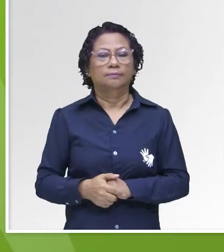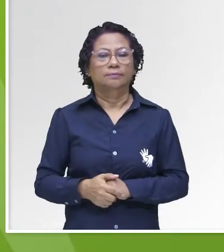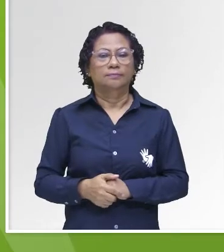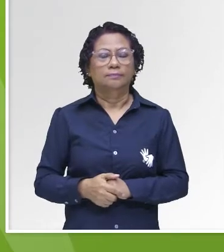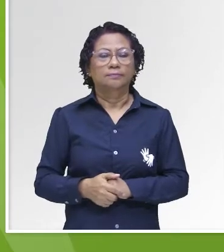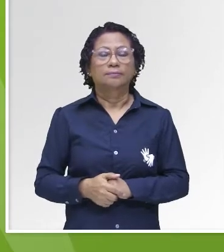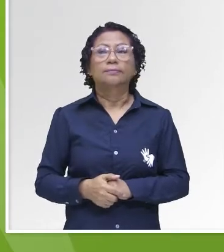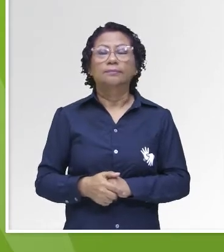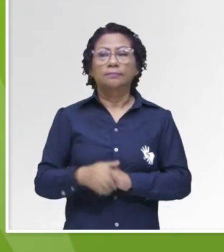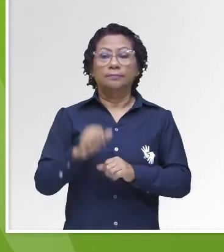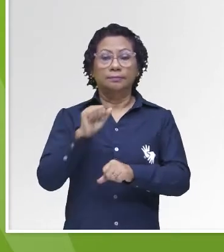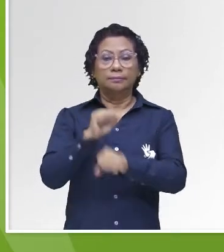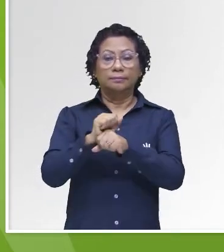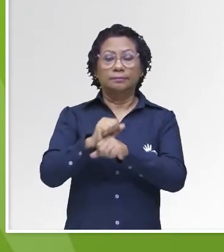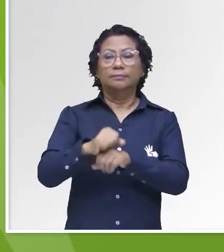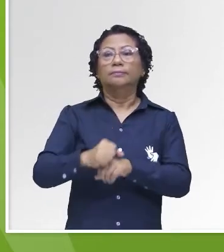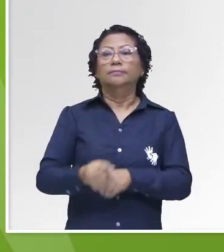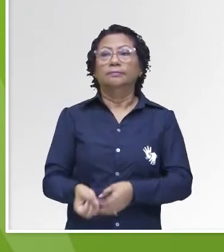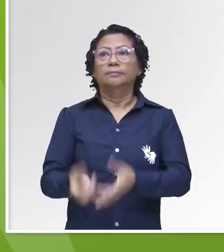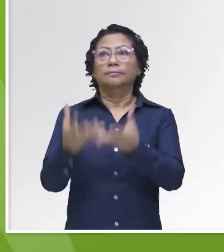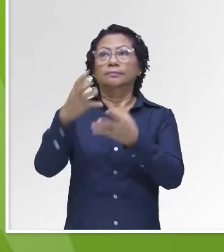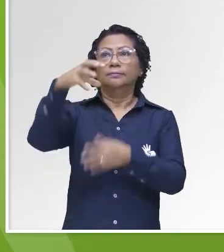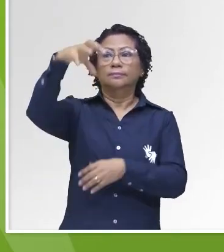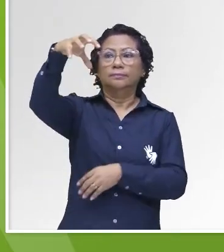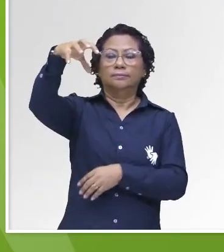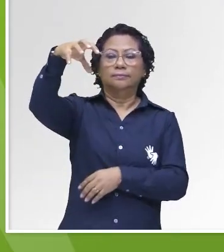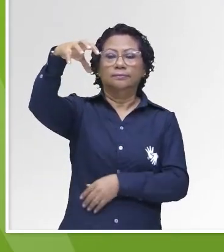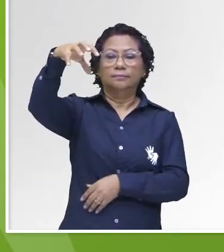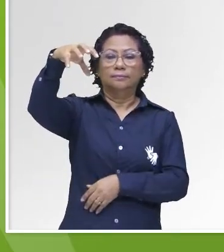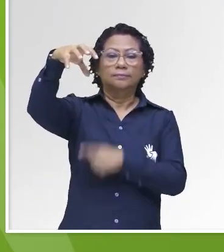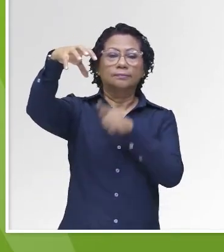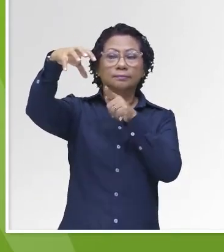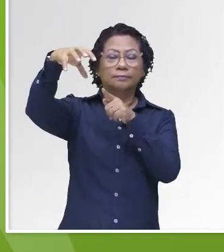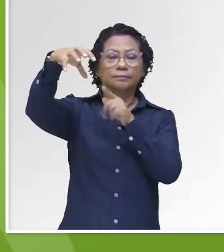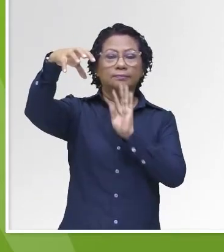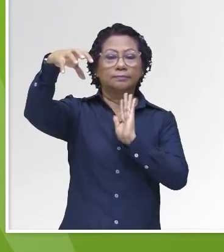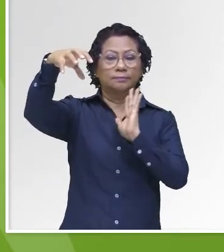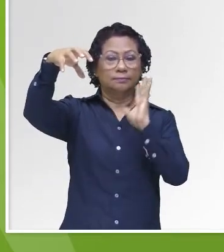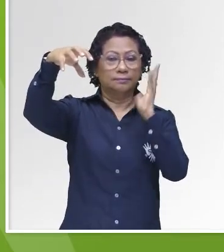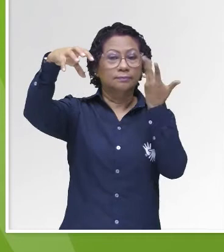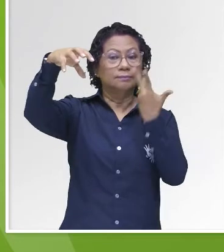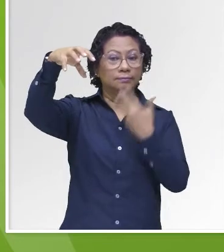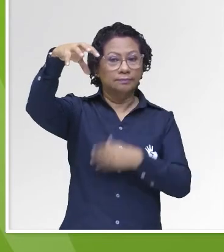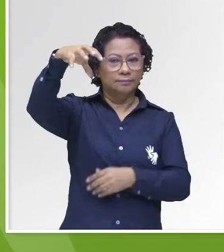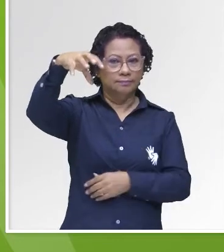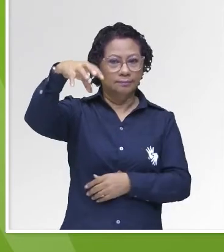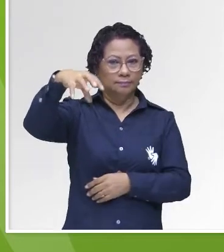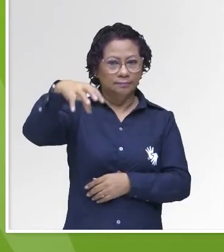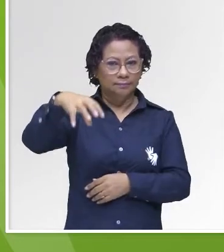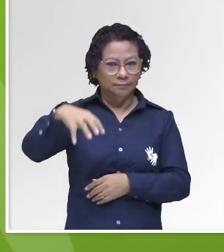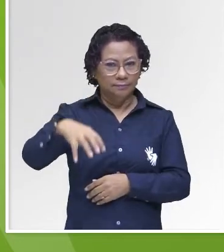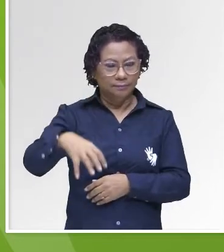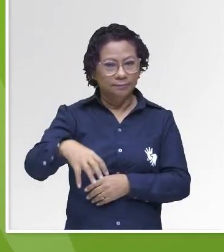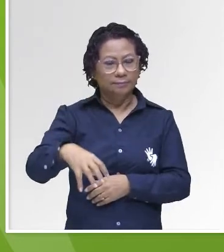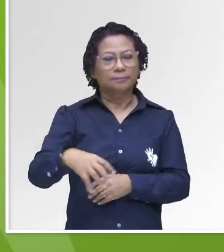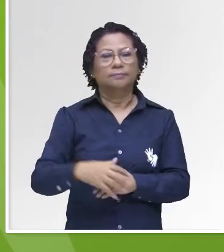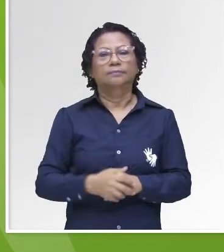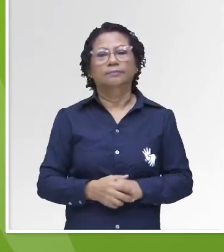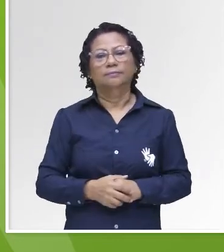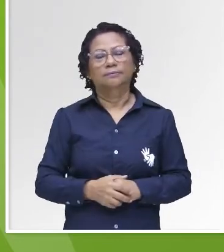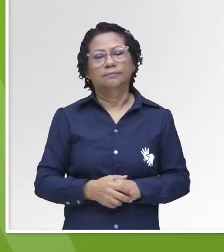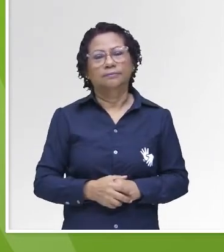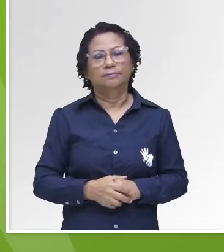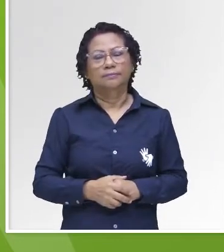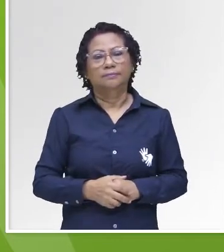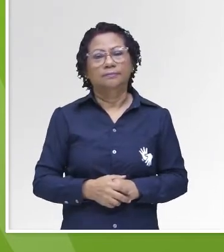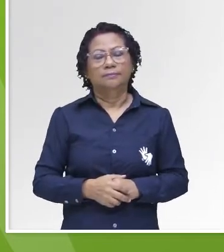altura máxima. Na altura máxima, a velocidade final, aliás, na altura máxima, a velocidade é zero. E aí, como